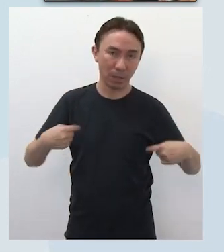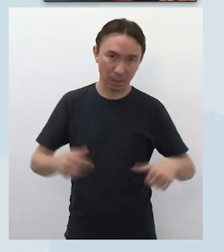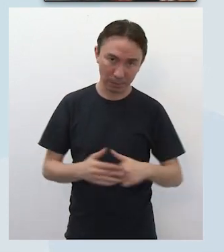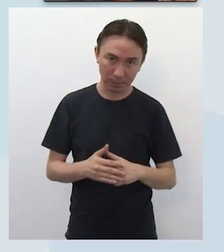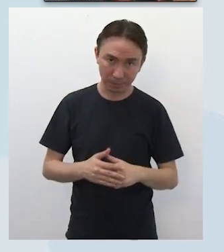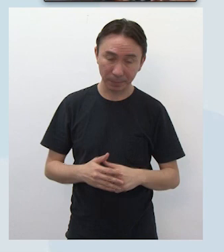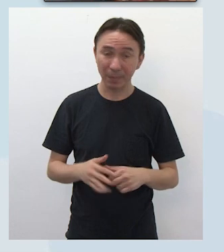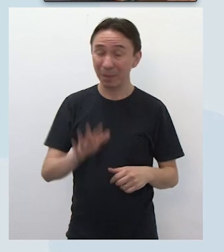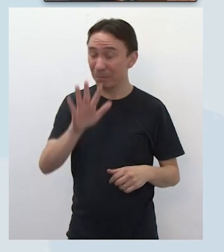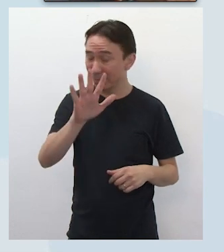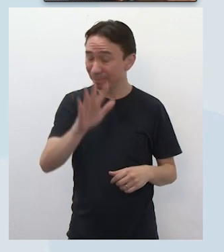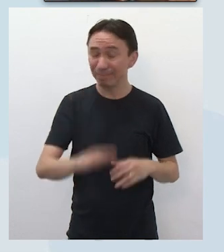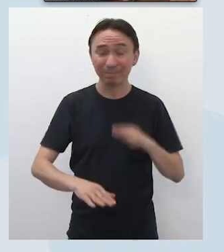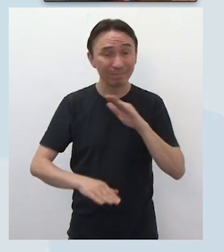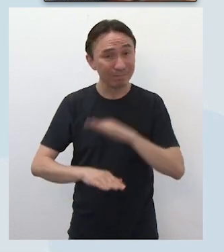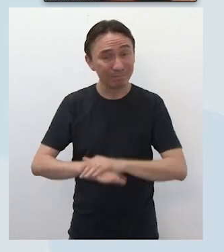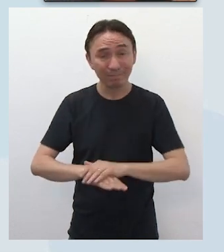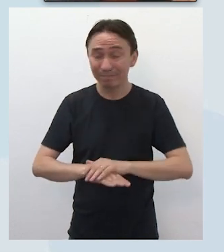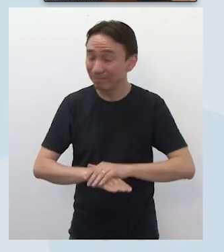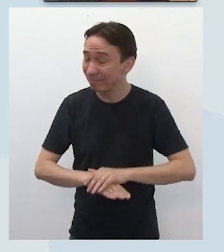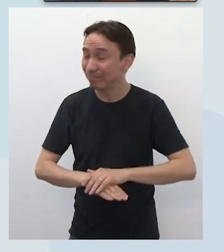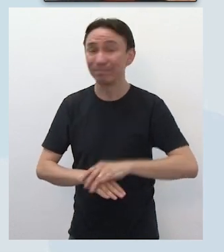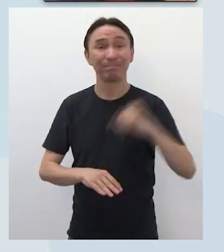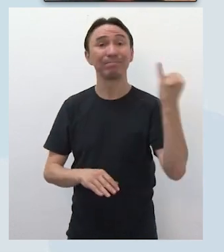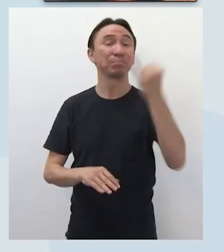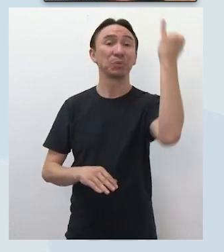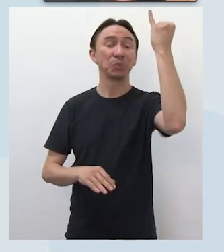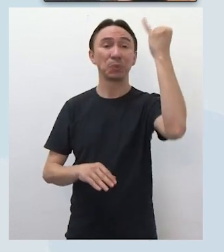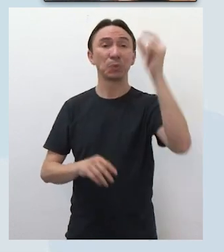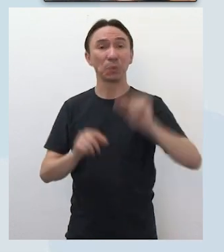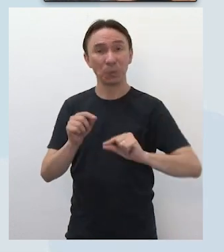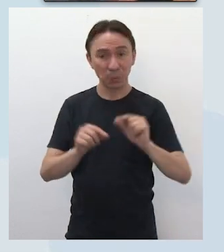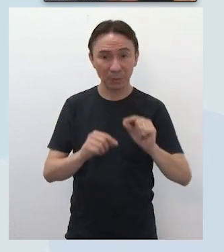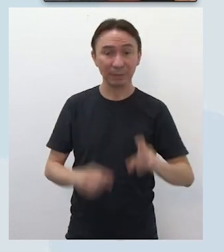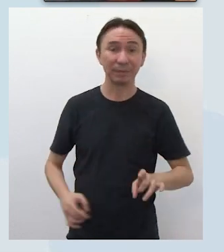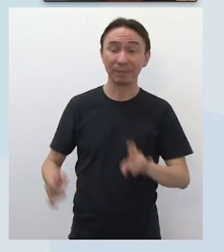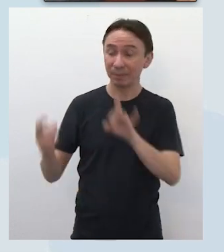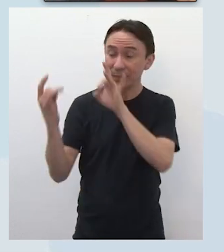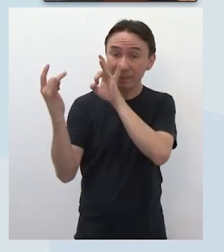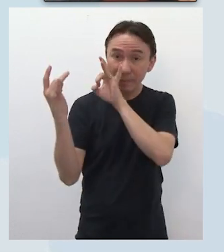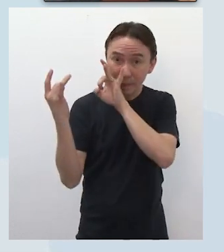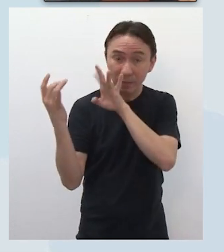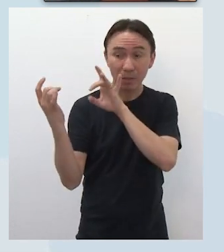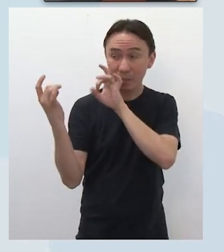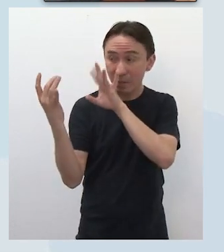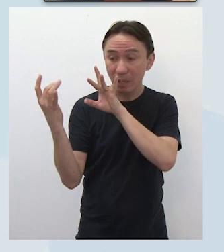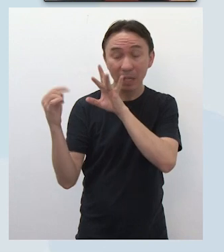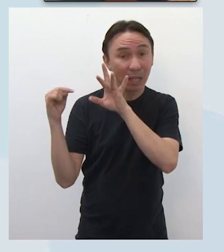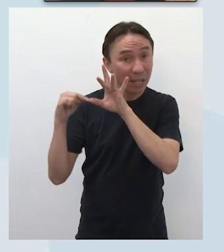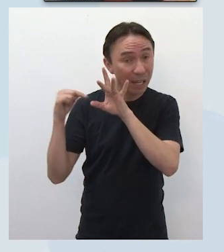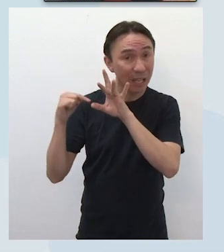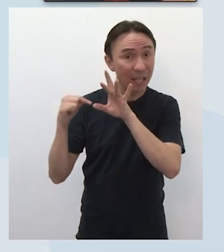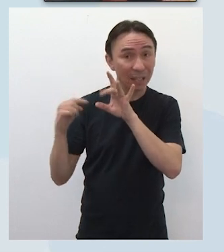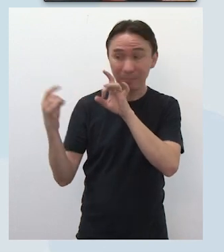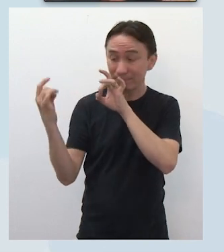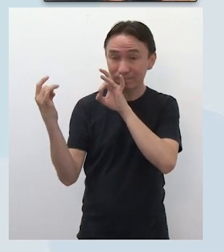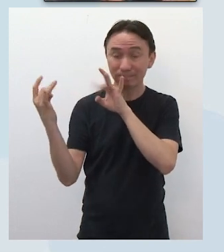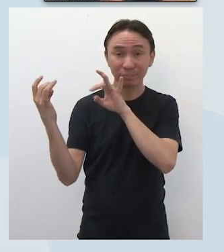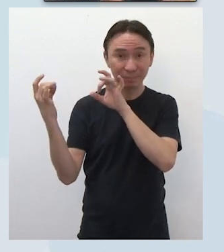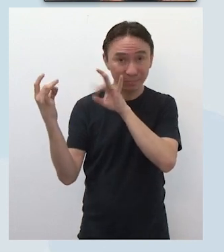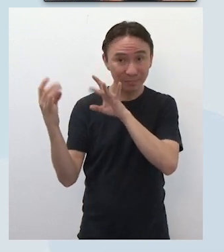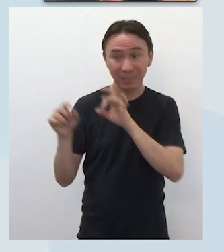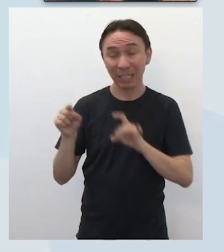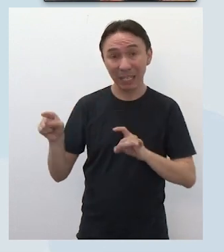ter uma receptividade muito mais formativa e orientativa por parte do